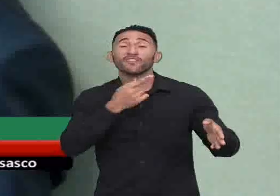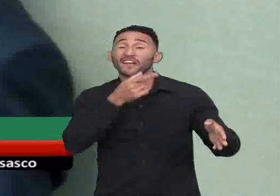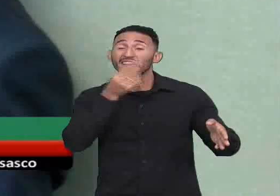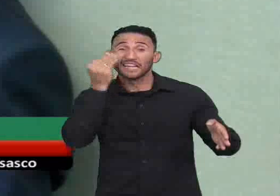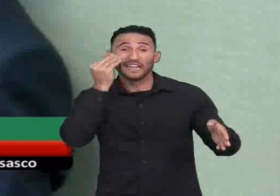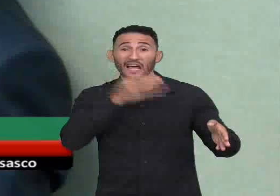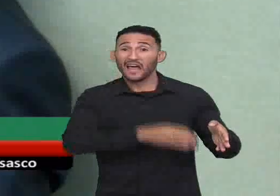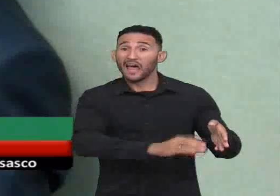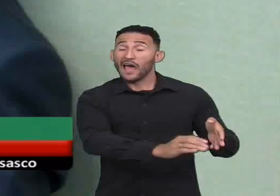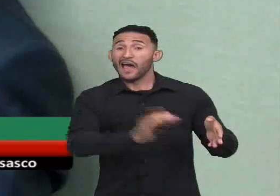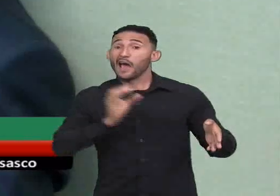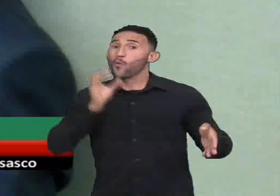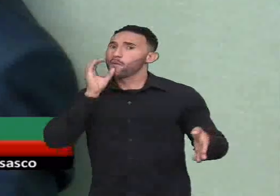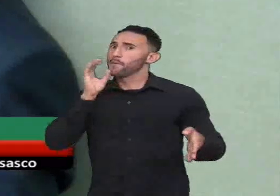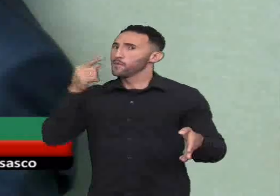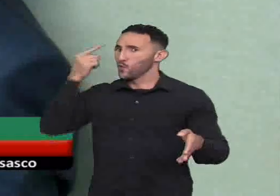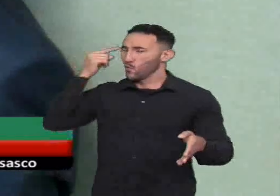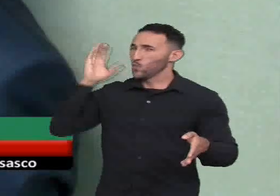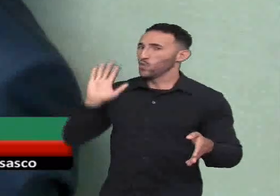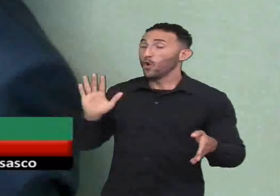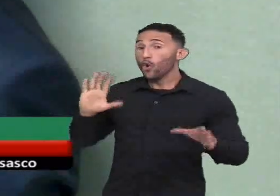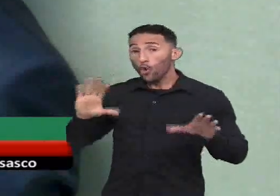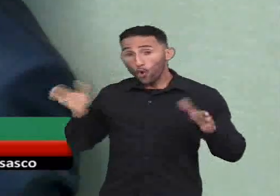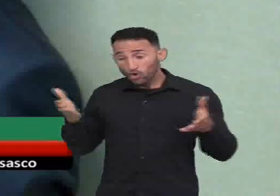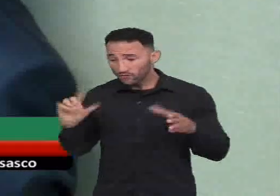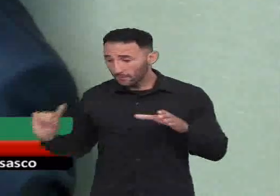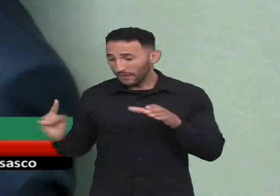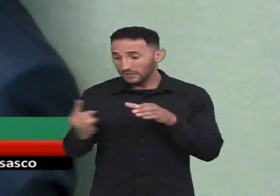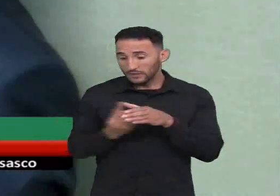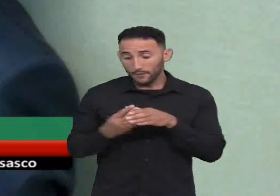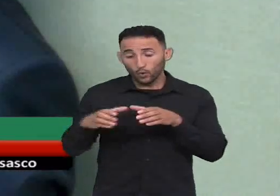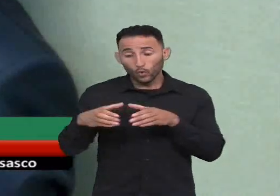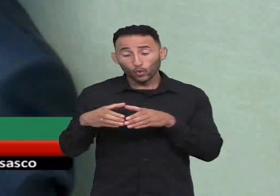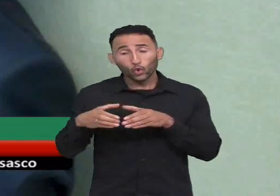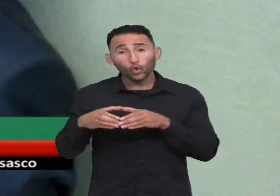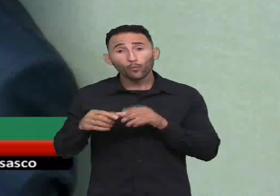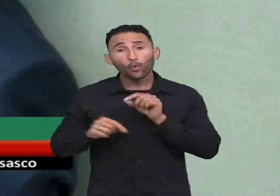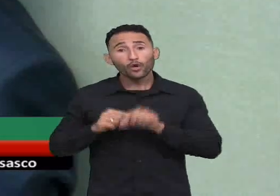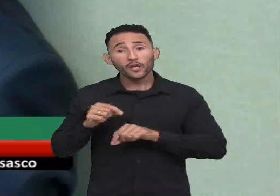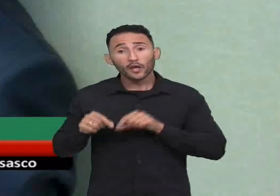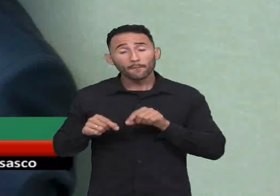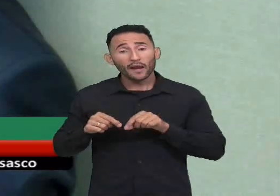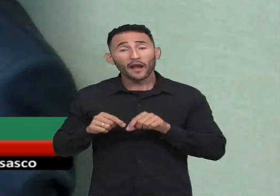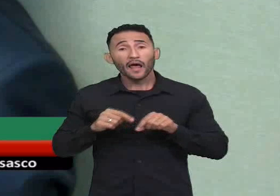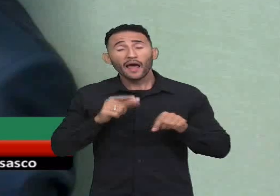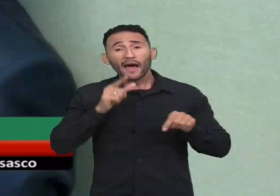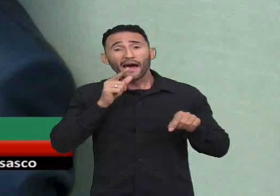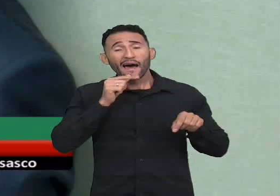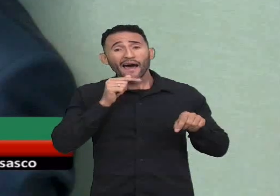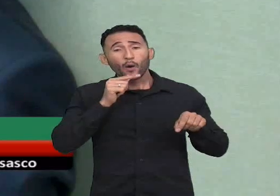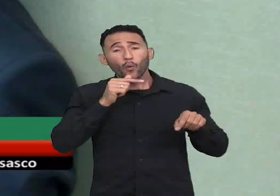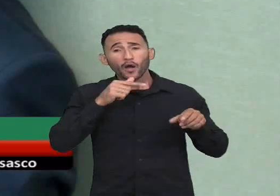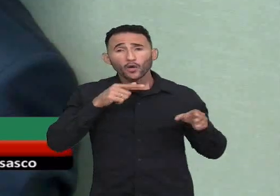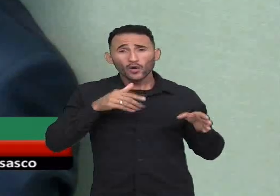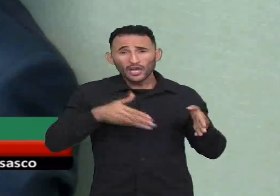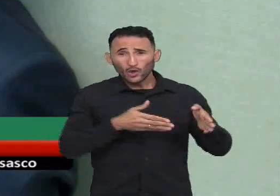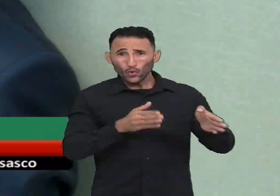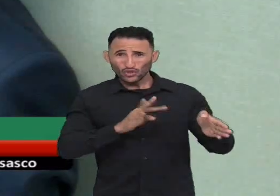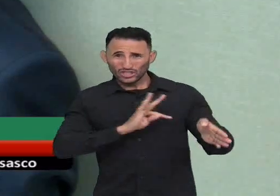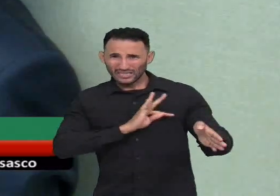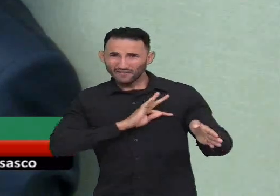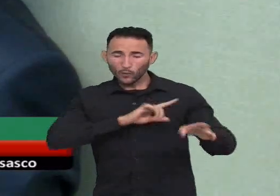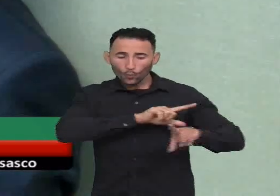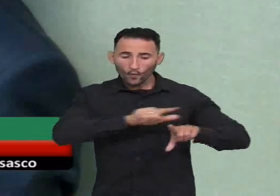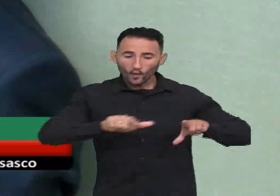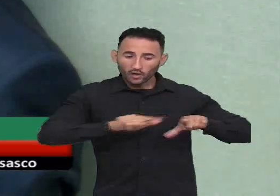o senhor hoje vai fazer parte de uma comissão que é para despoluir o Tietê. Então o senhor mostra a responsabilidade que o